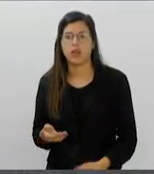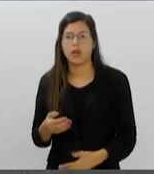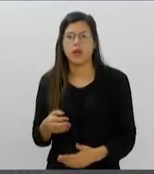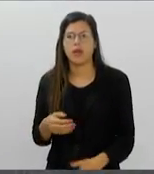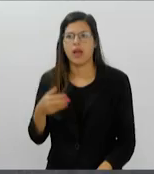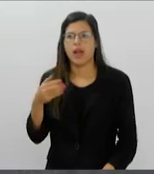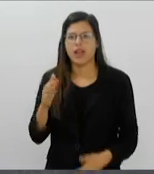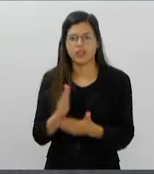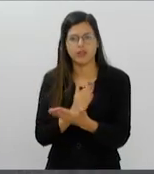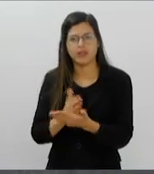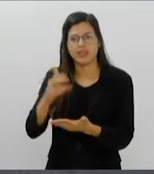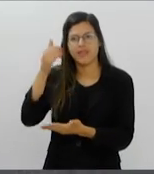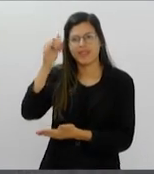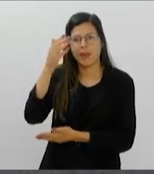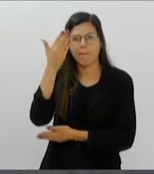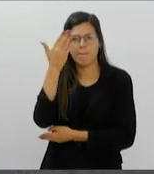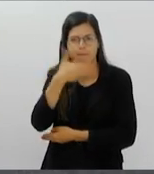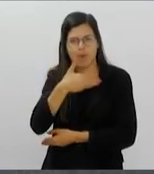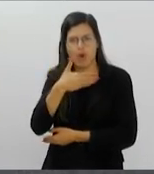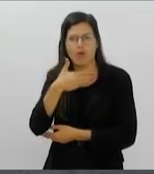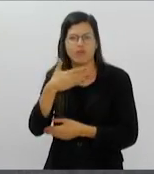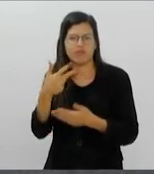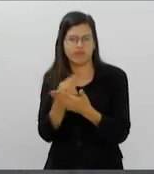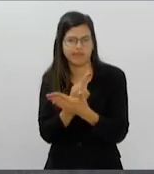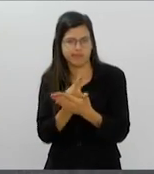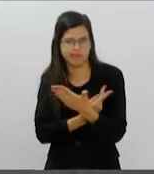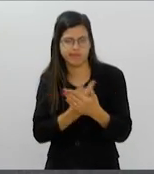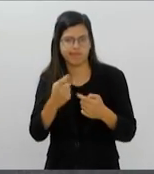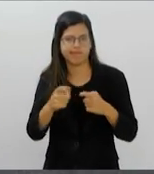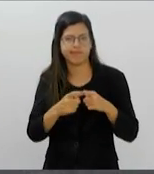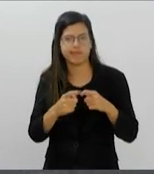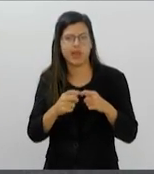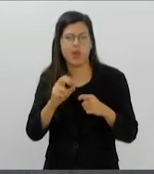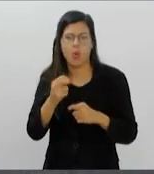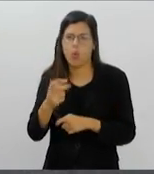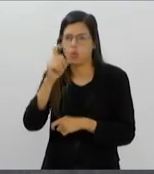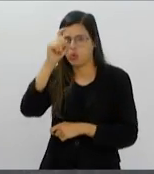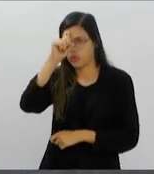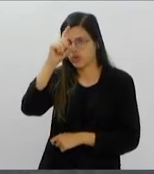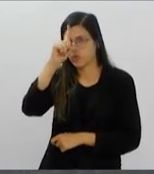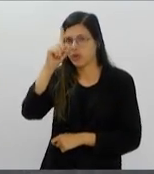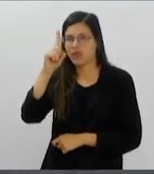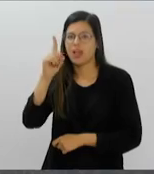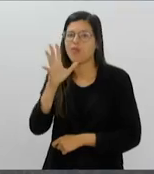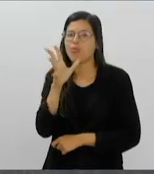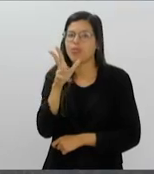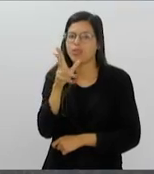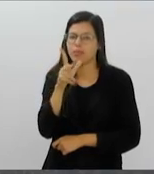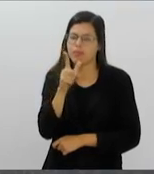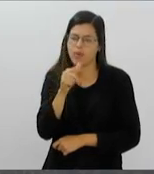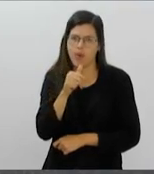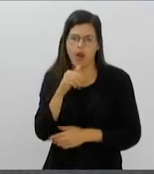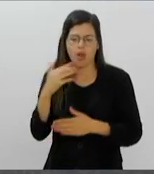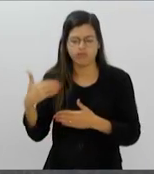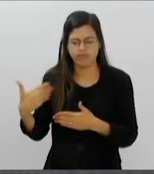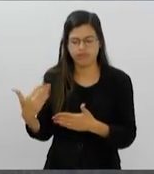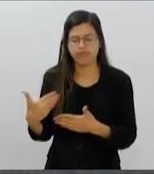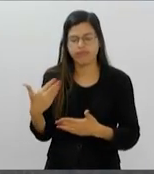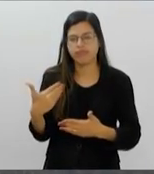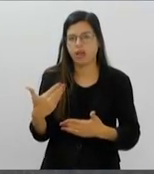de algum erro médico ou de algum erro da intervenção hospitalar, se protela indefinidamente